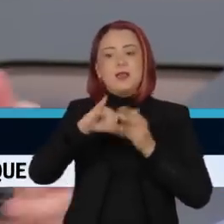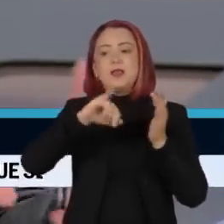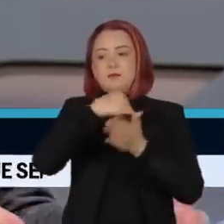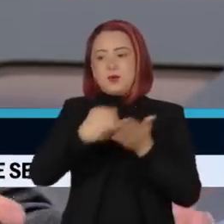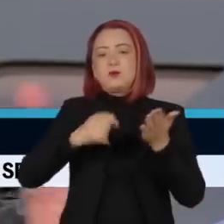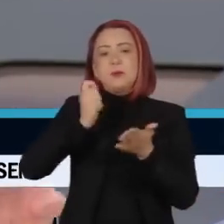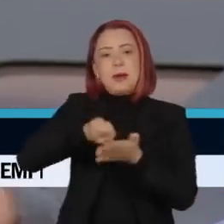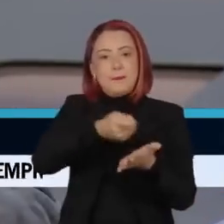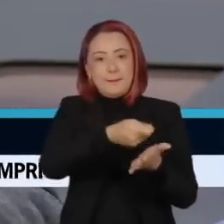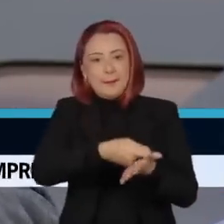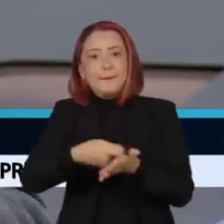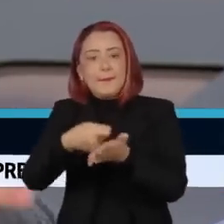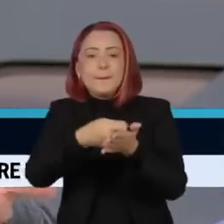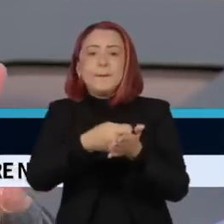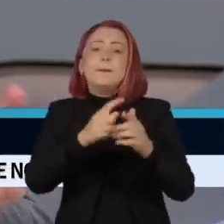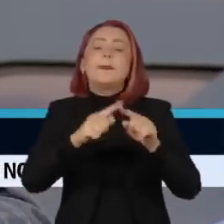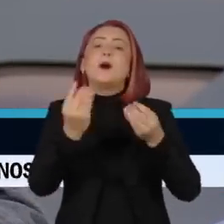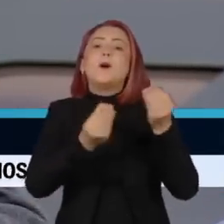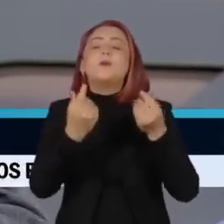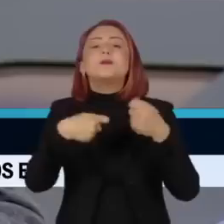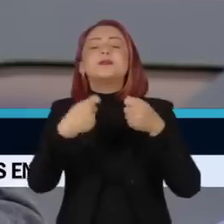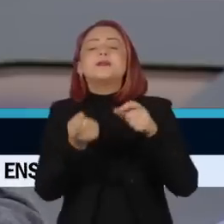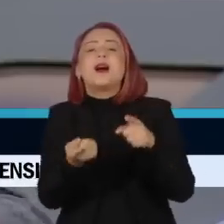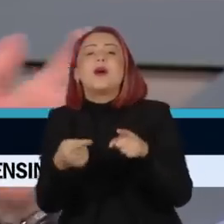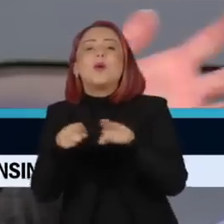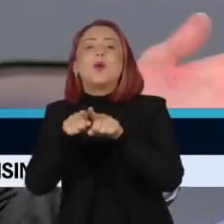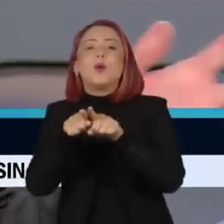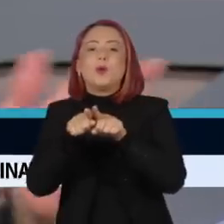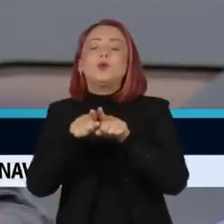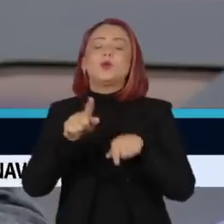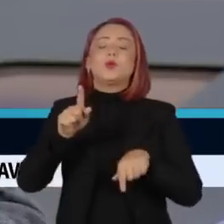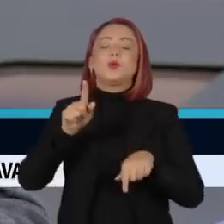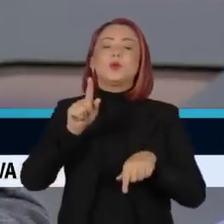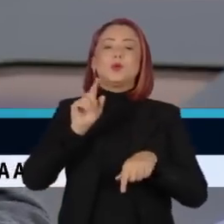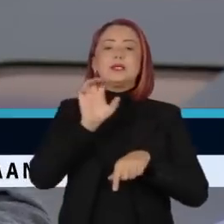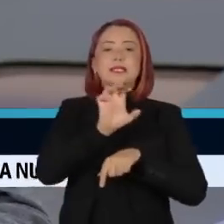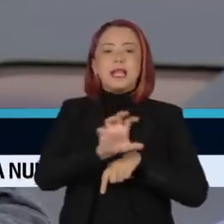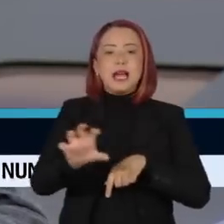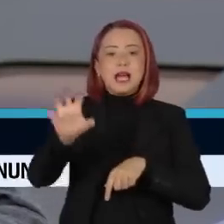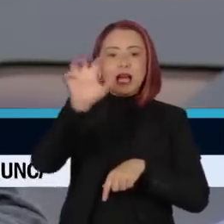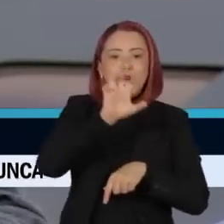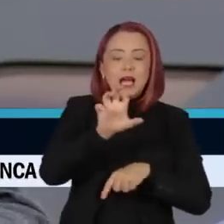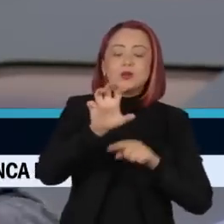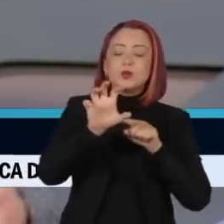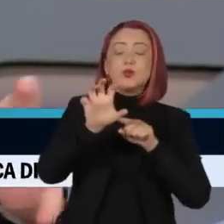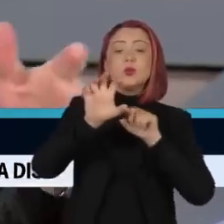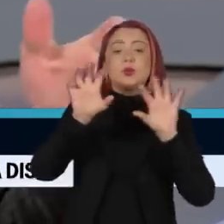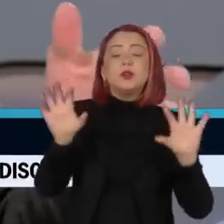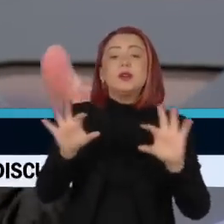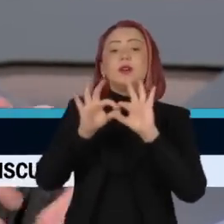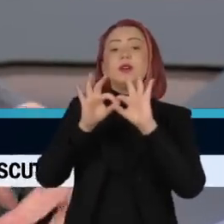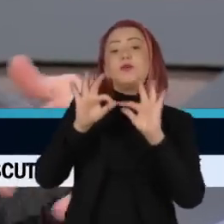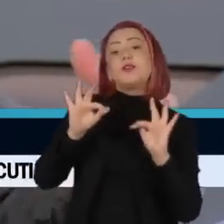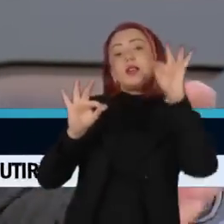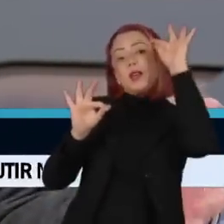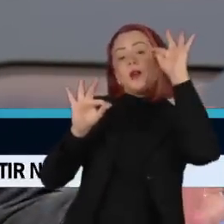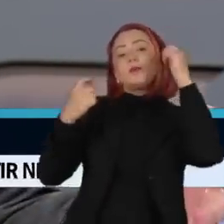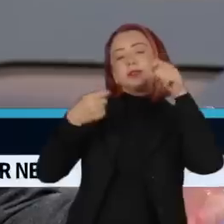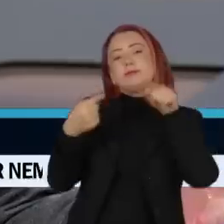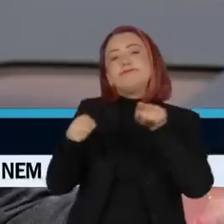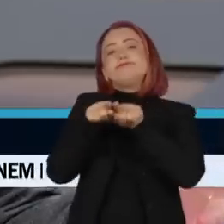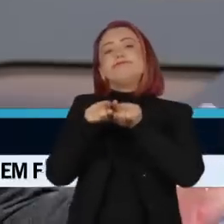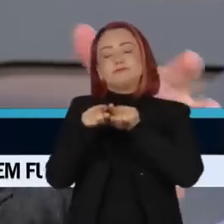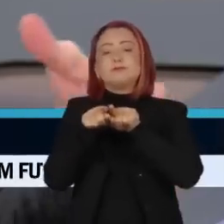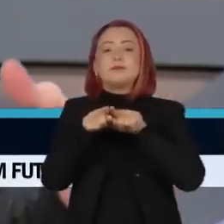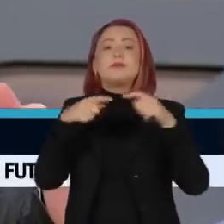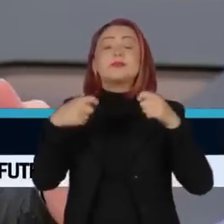agregado, mas para fazer isso tem que haver um acordo entre os estados e o governo federal, né? Vamos ter que